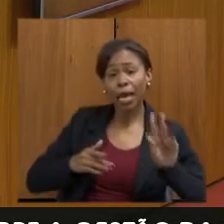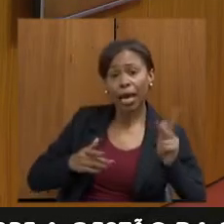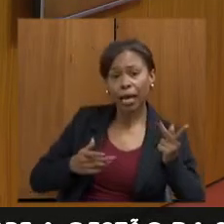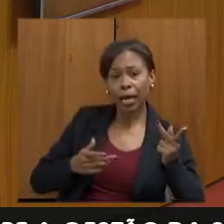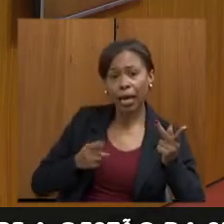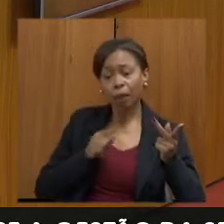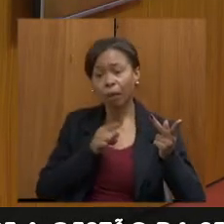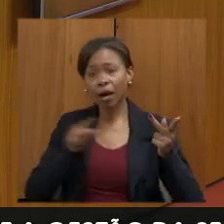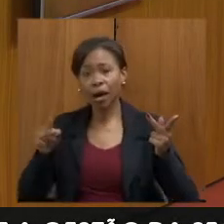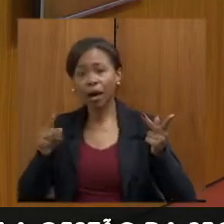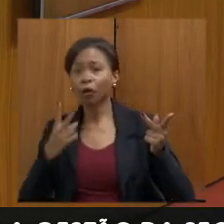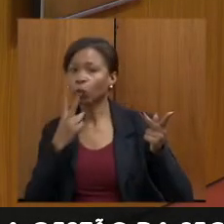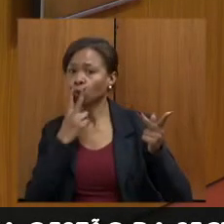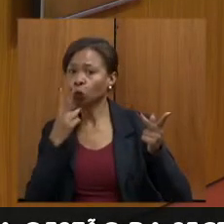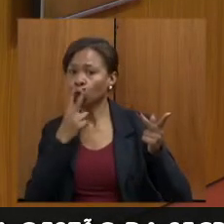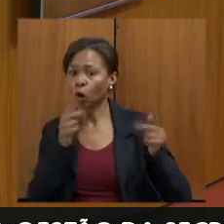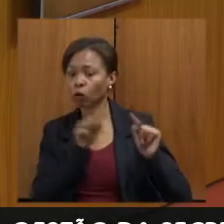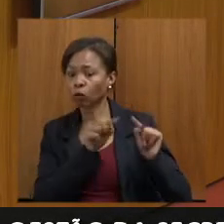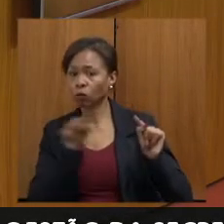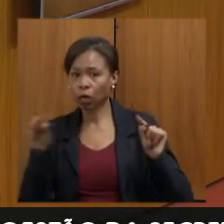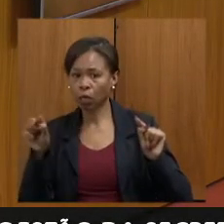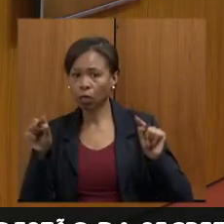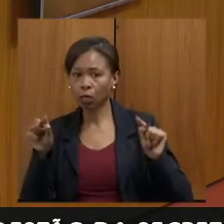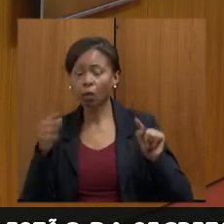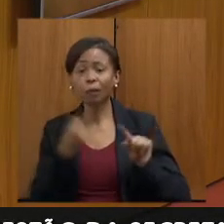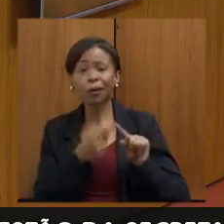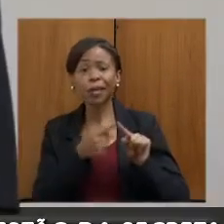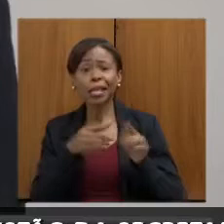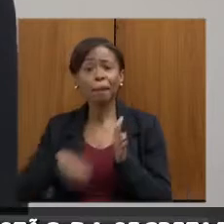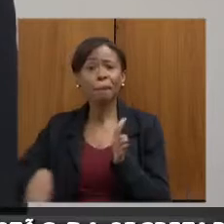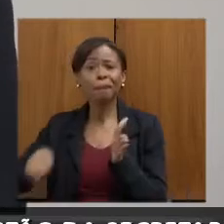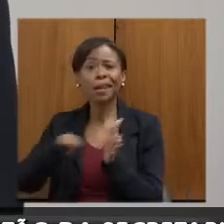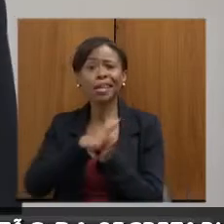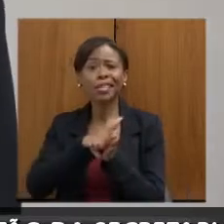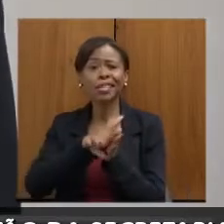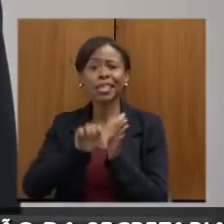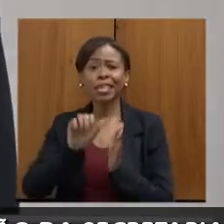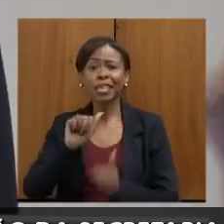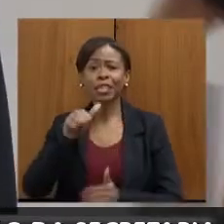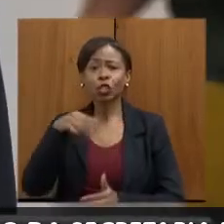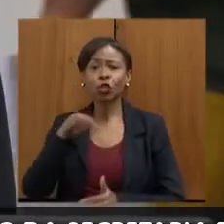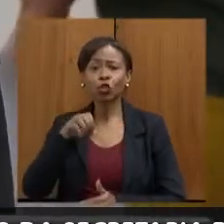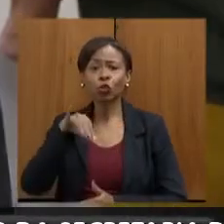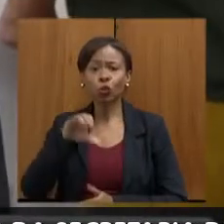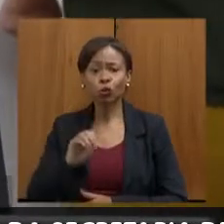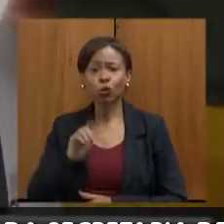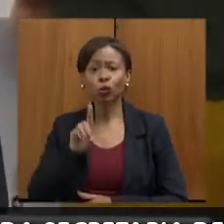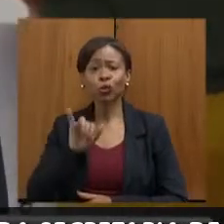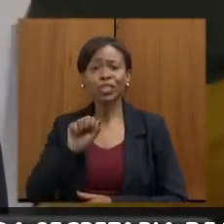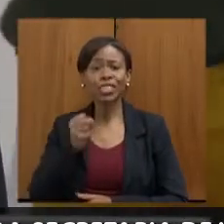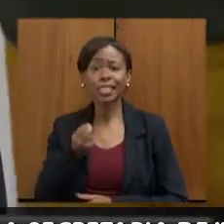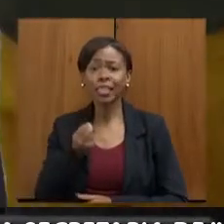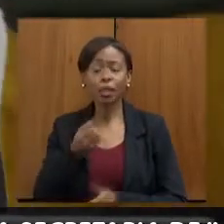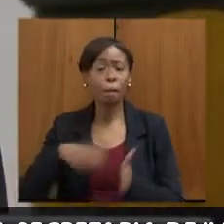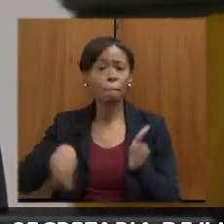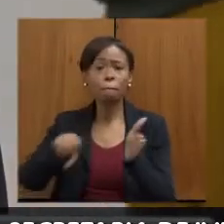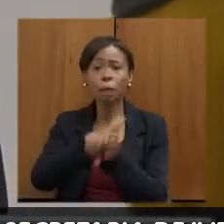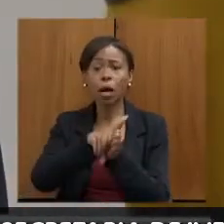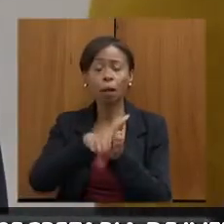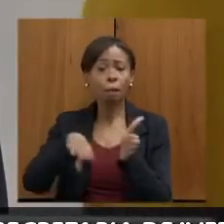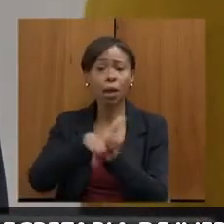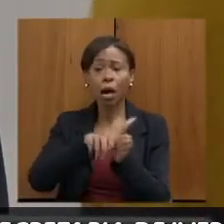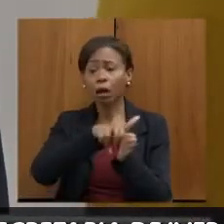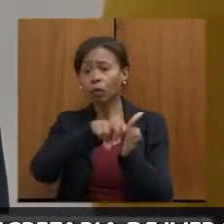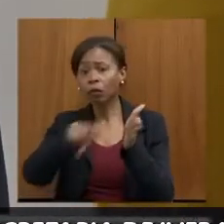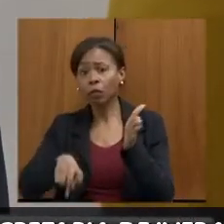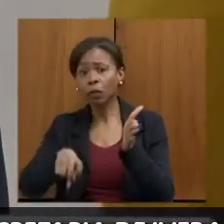o trem tá deixando os passageiros lá em Antônio Dias perde Coronel Fabriciano E aí os passageiros tem que entrar